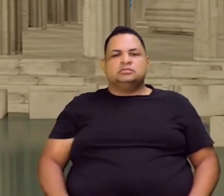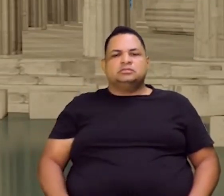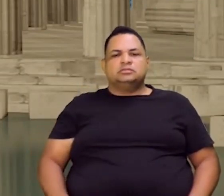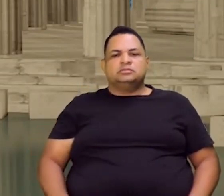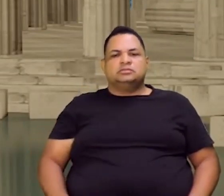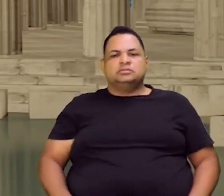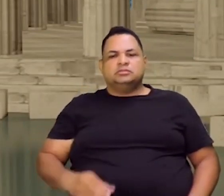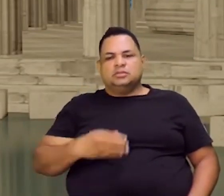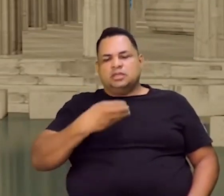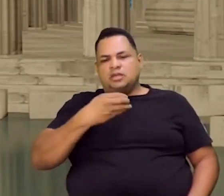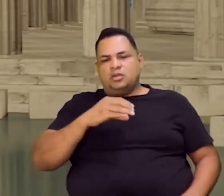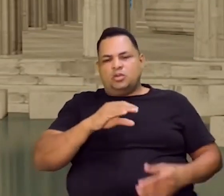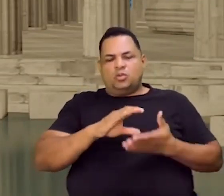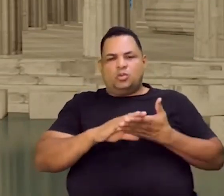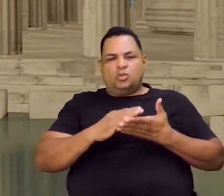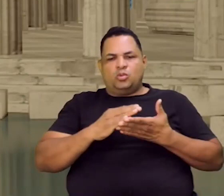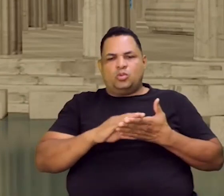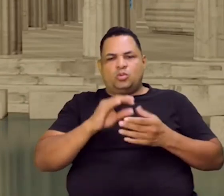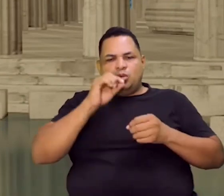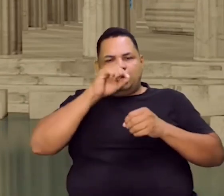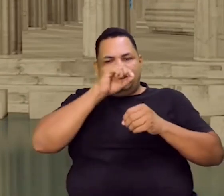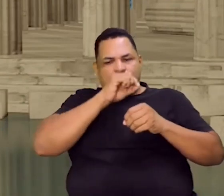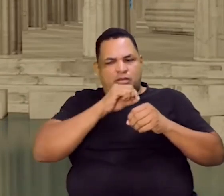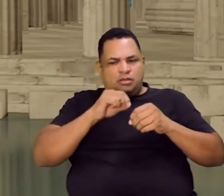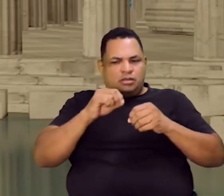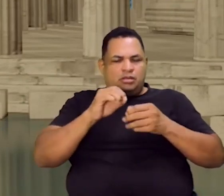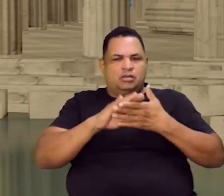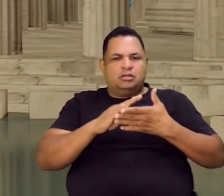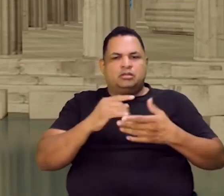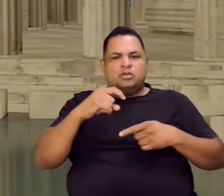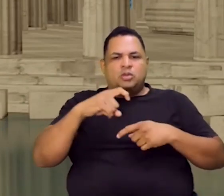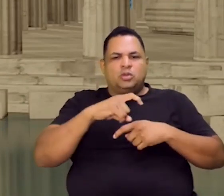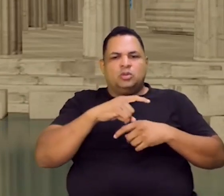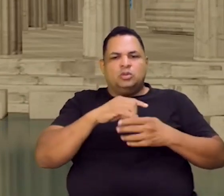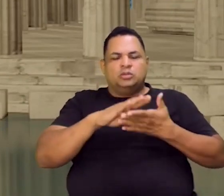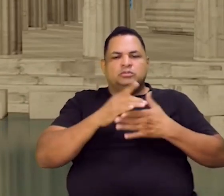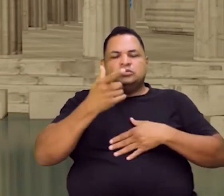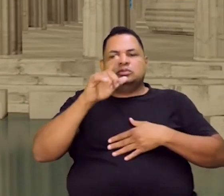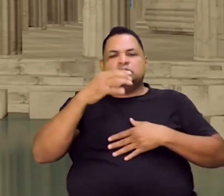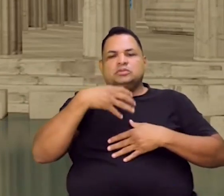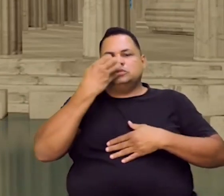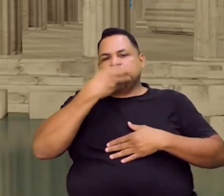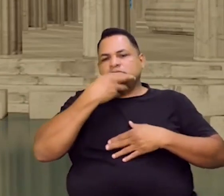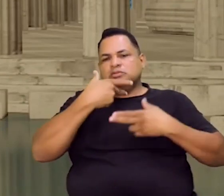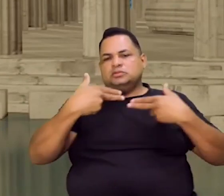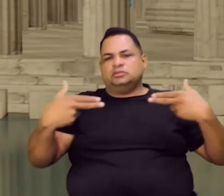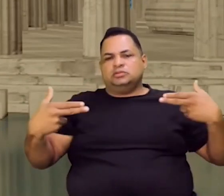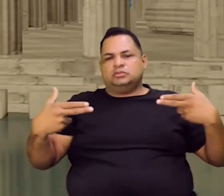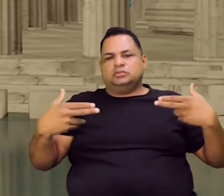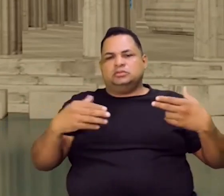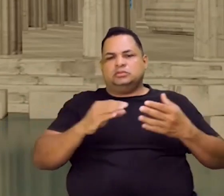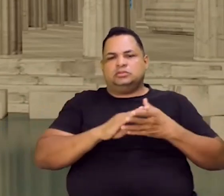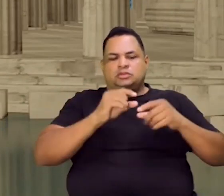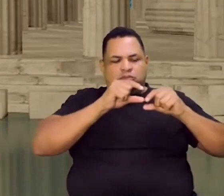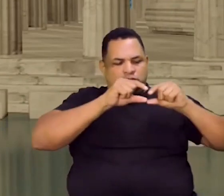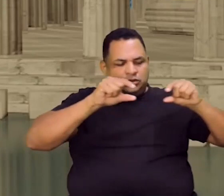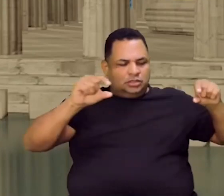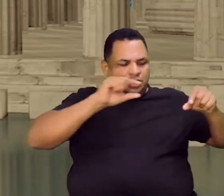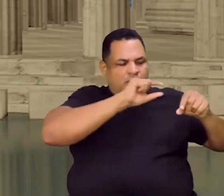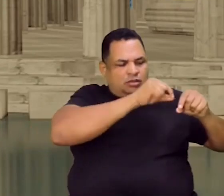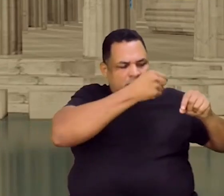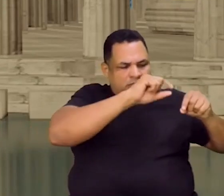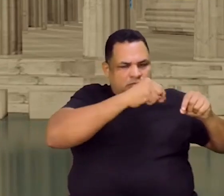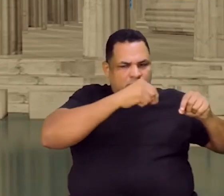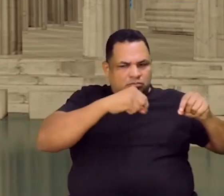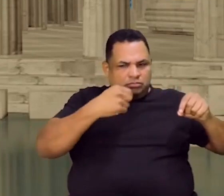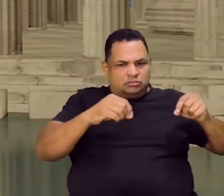Goiaba. Ficar debaixo da goiabeira. Que mais? Outras frutas. Ingá, né? Que